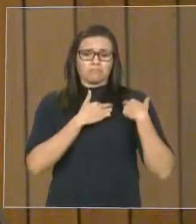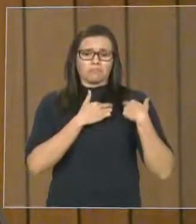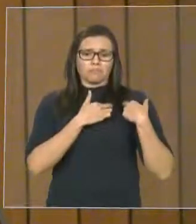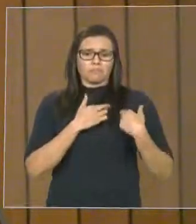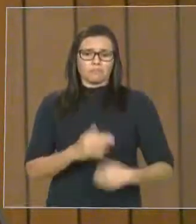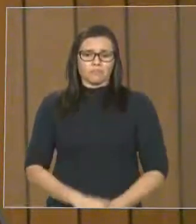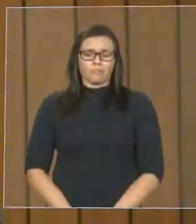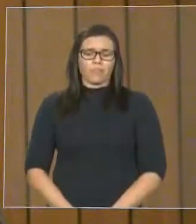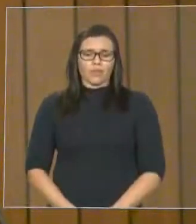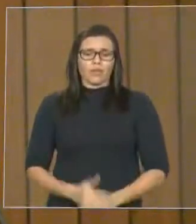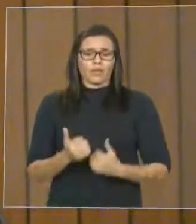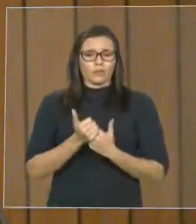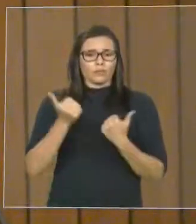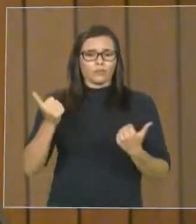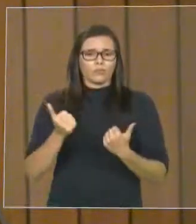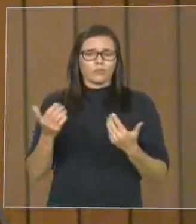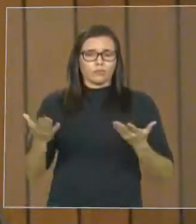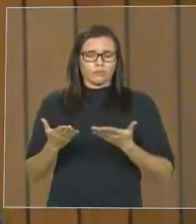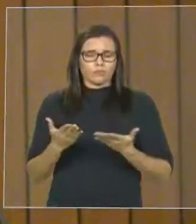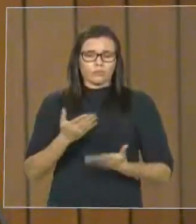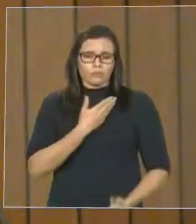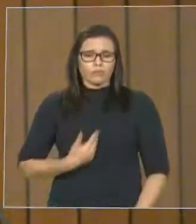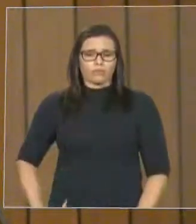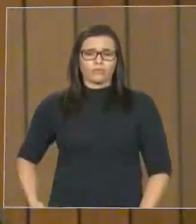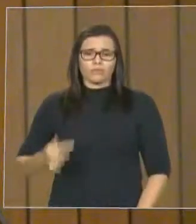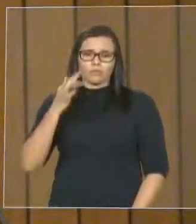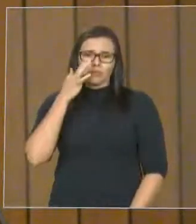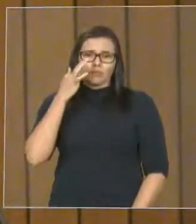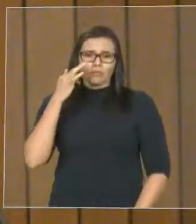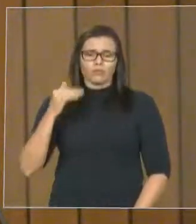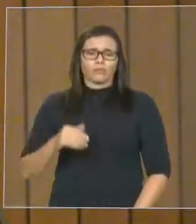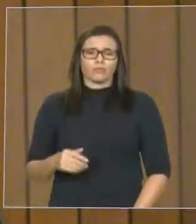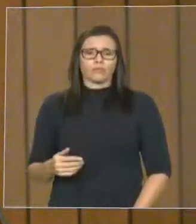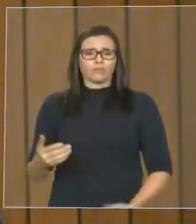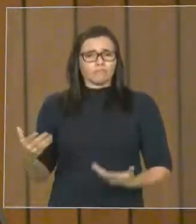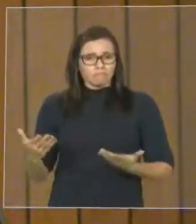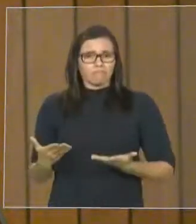governador Flávio Dino nesse pronunciamento. Sabemos todo da sua,